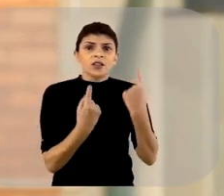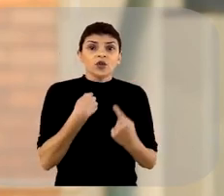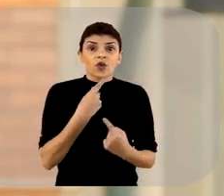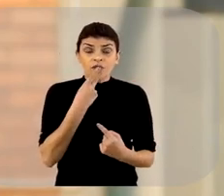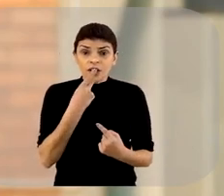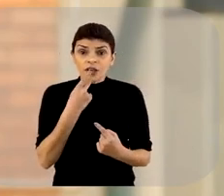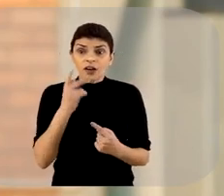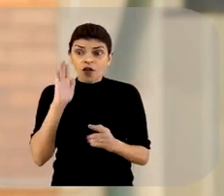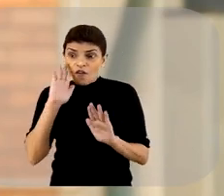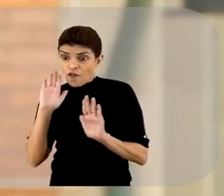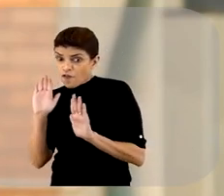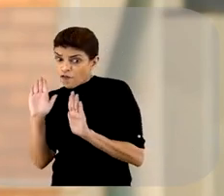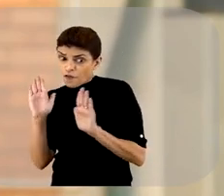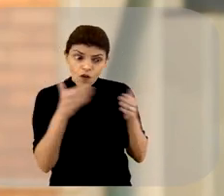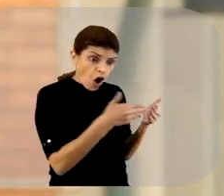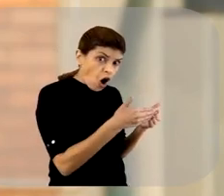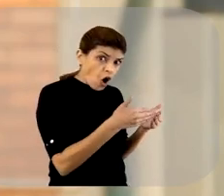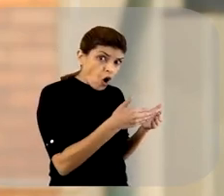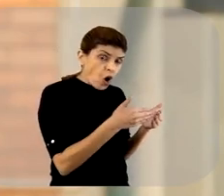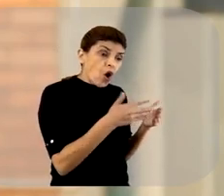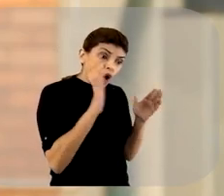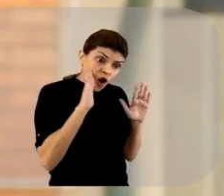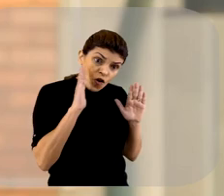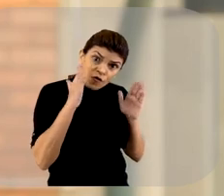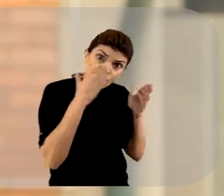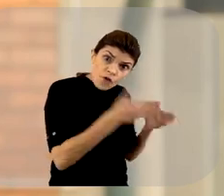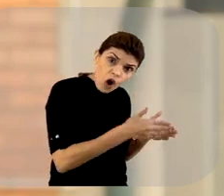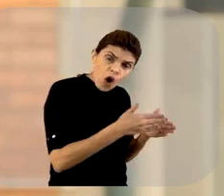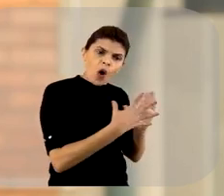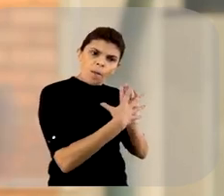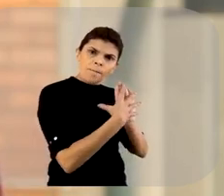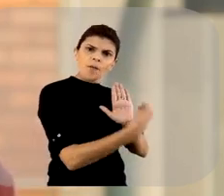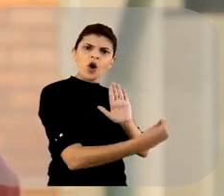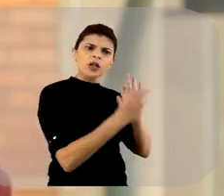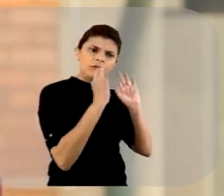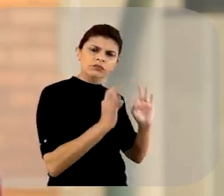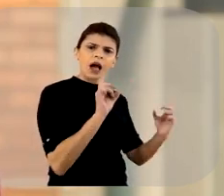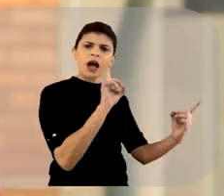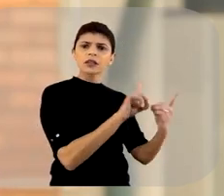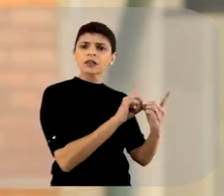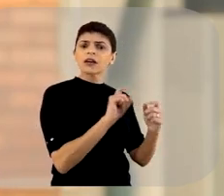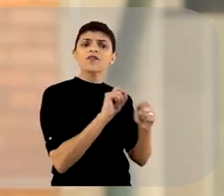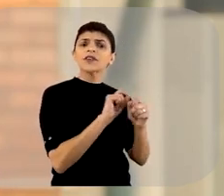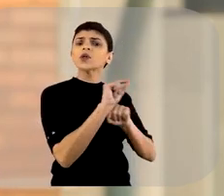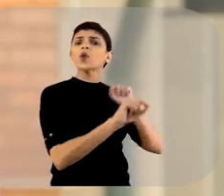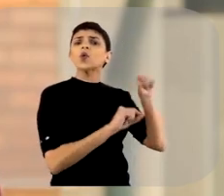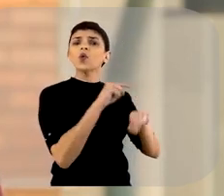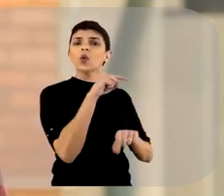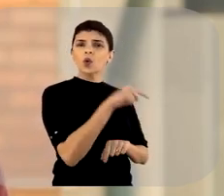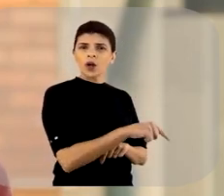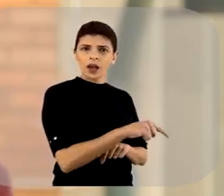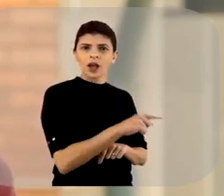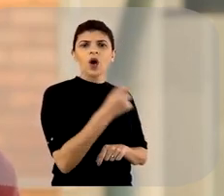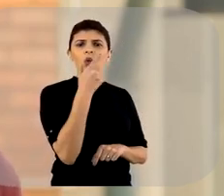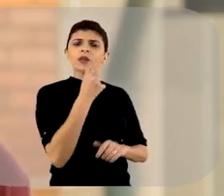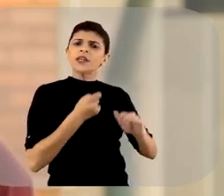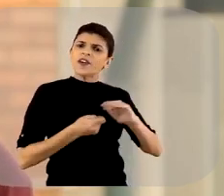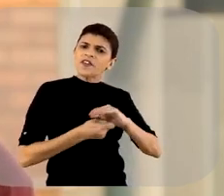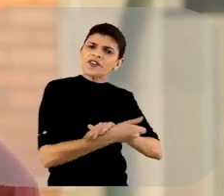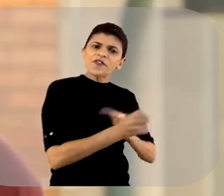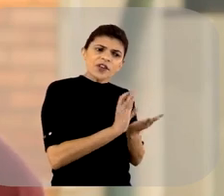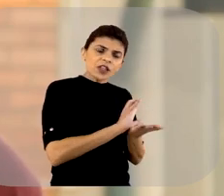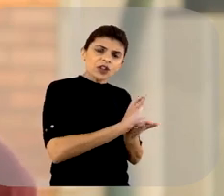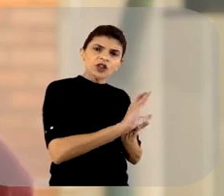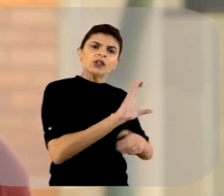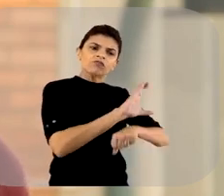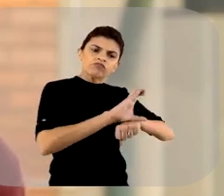assim, para tirar o foco disso, né, e focar no modelo de atenção, quer dizer, o que, que nós estamos fazendo lá, né? Investir na capacitação